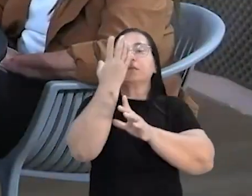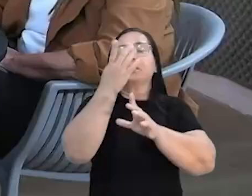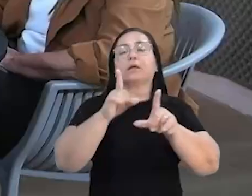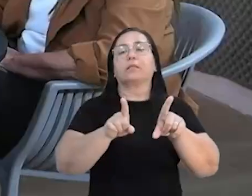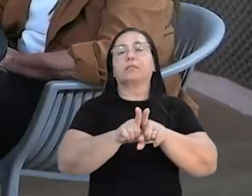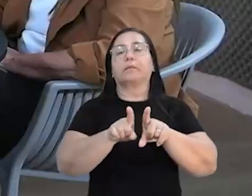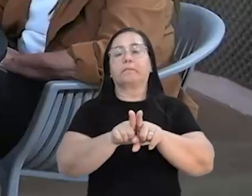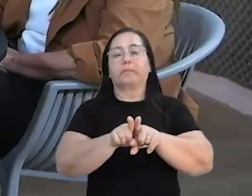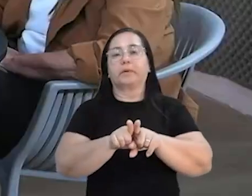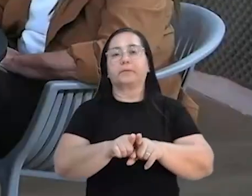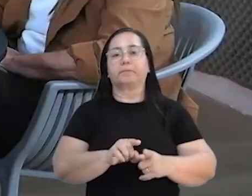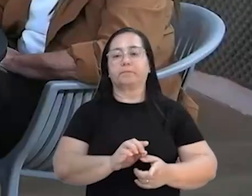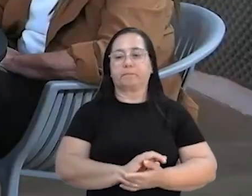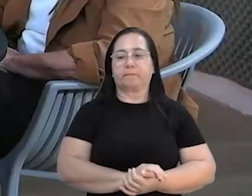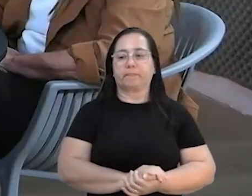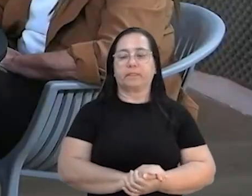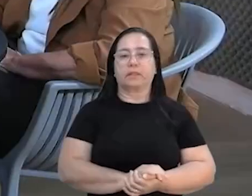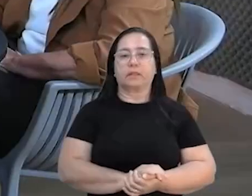uma